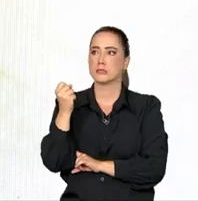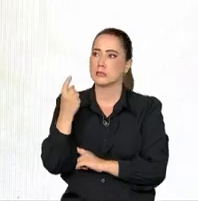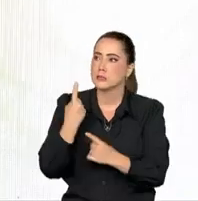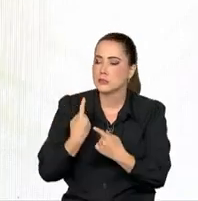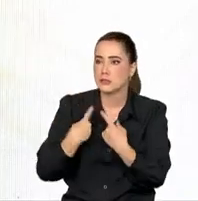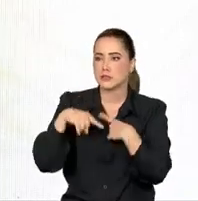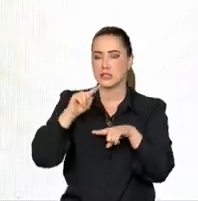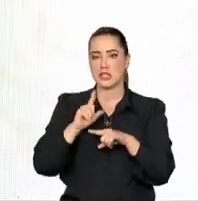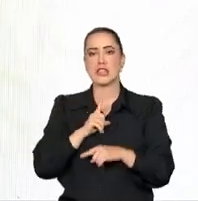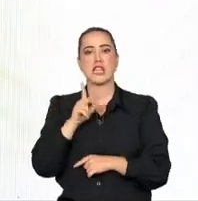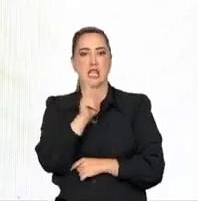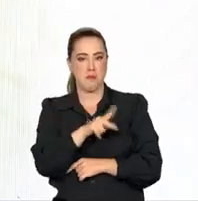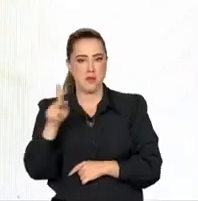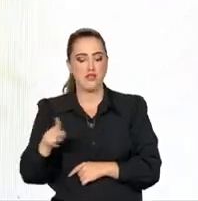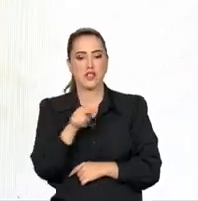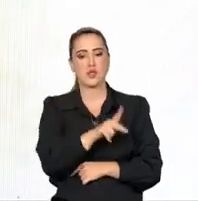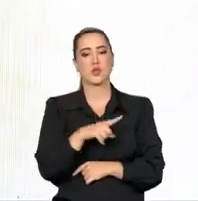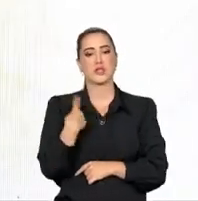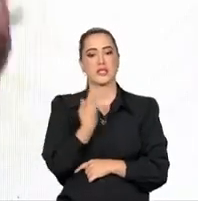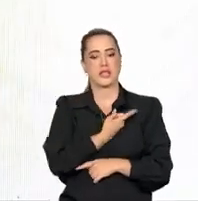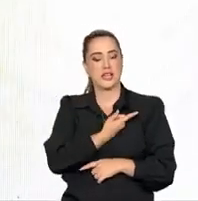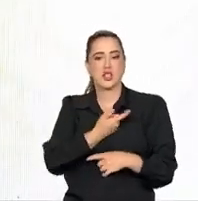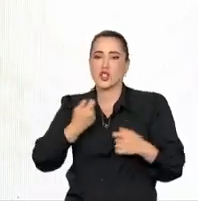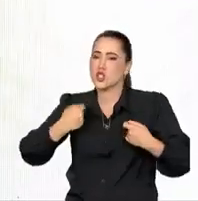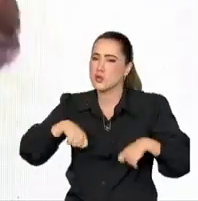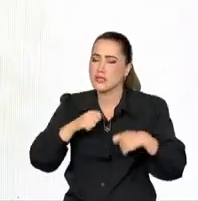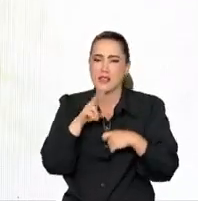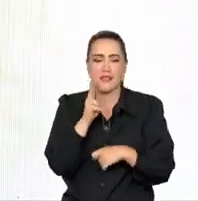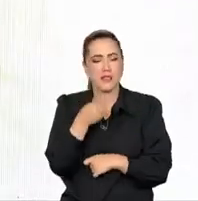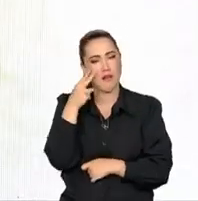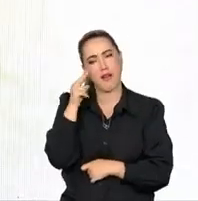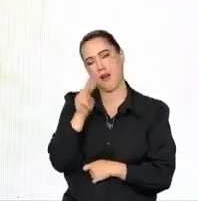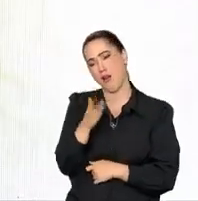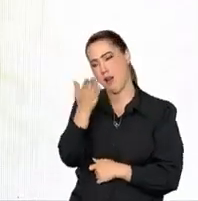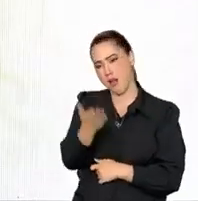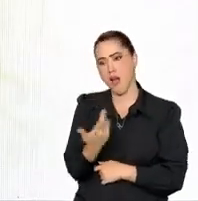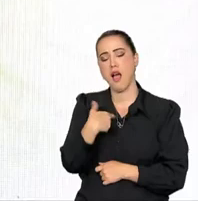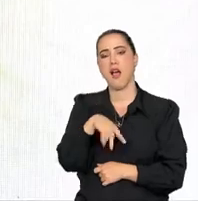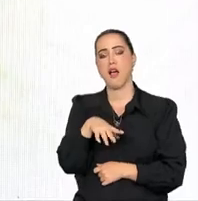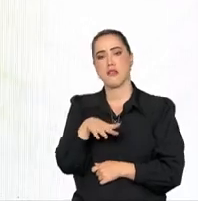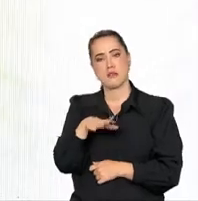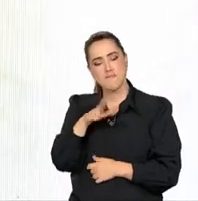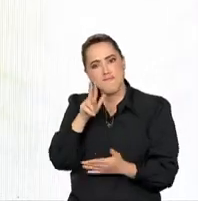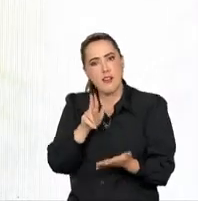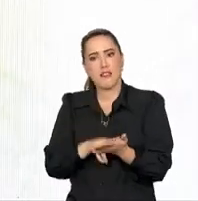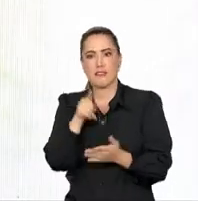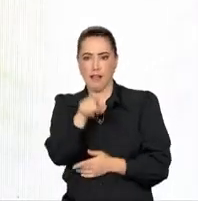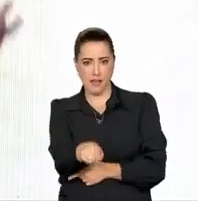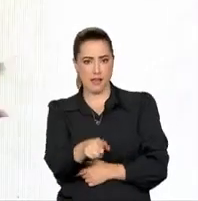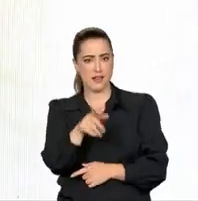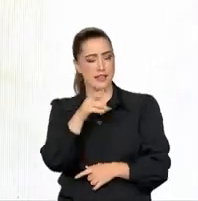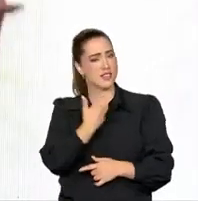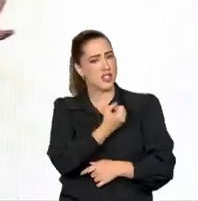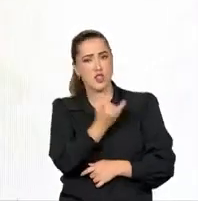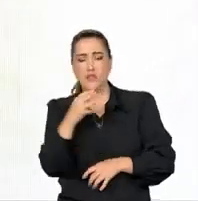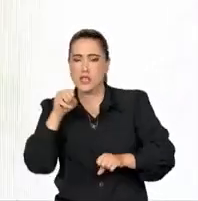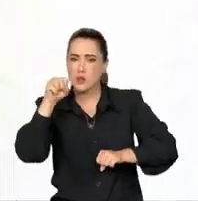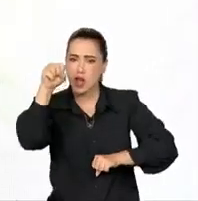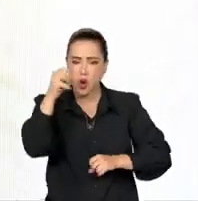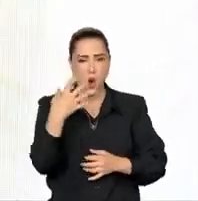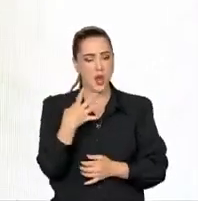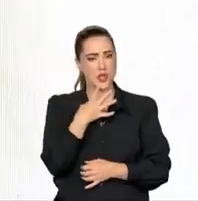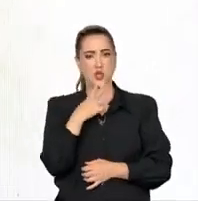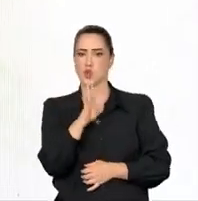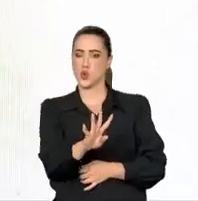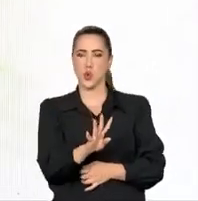muitos professores e professoras que a gente devia cada vez mais reconhecer e falar. A gente tem muitos heróis que ninguém sabe, ninguém